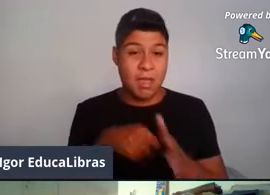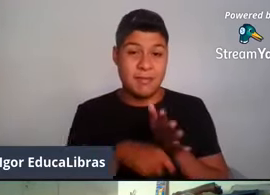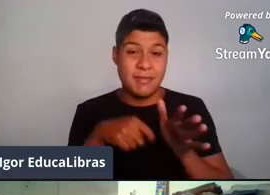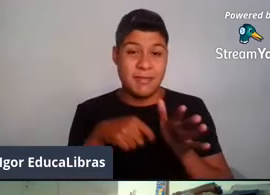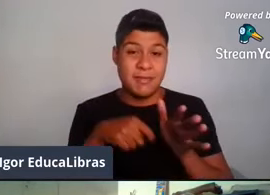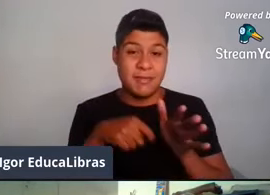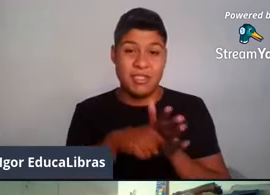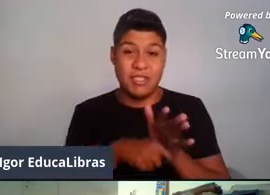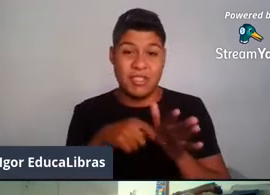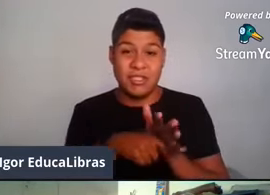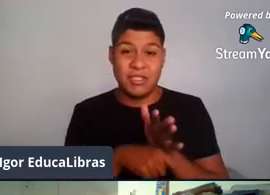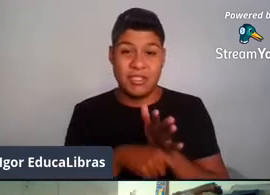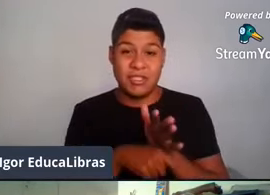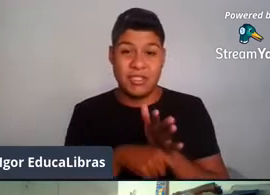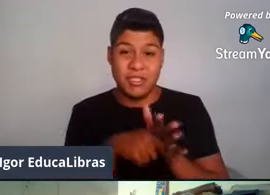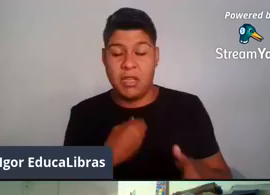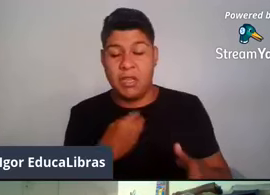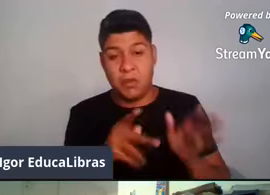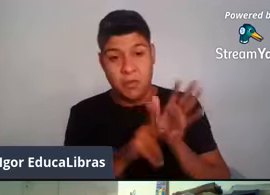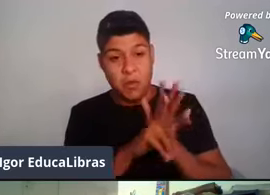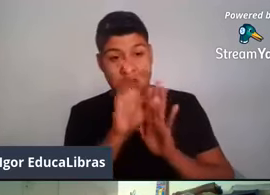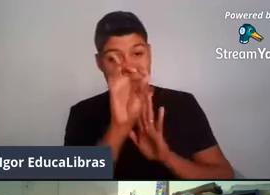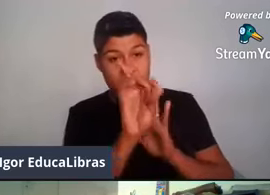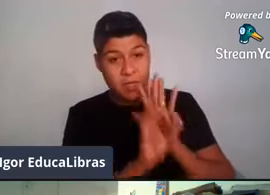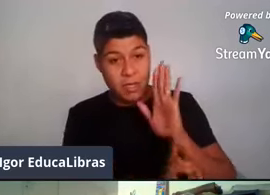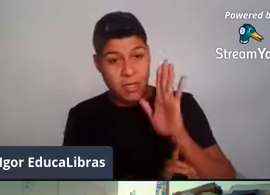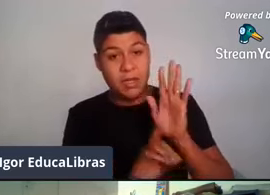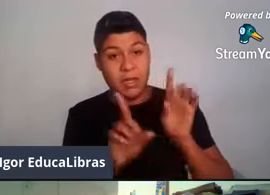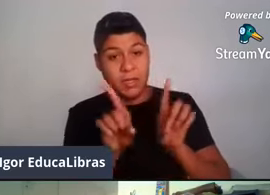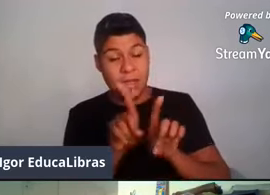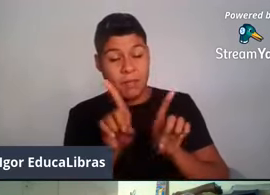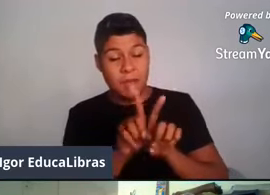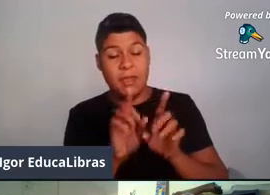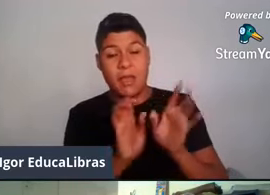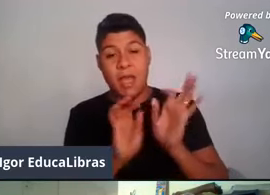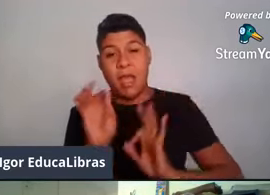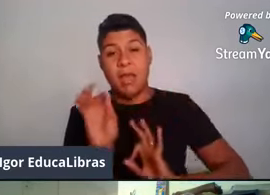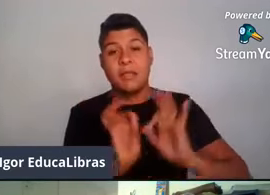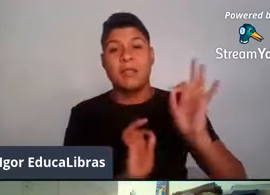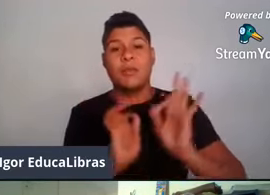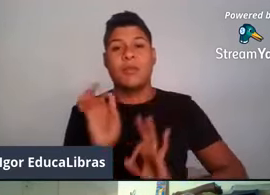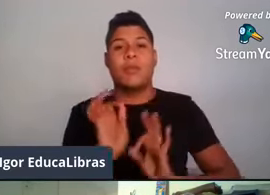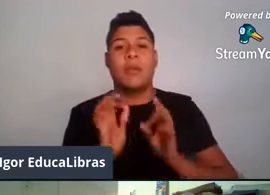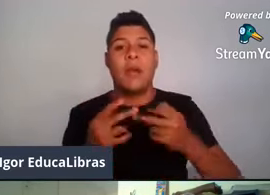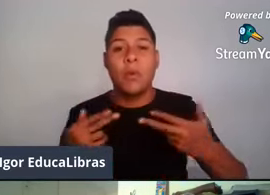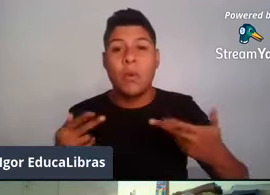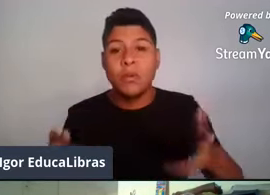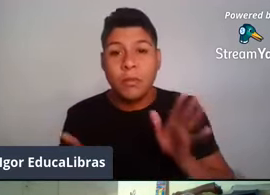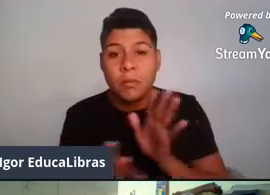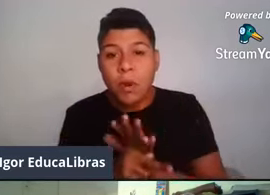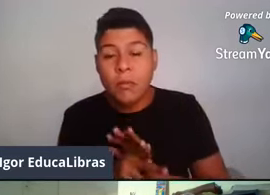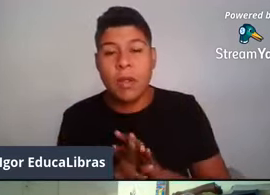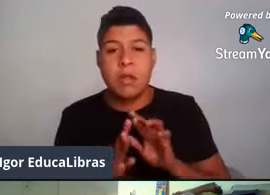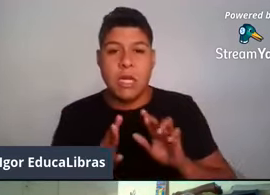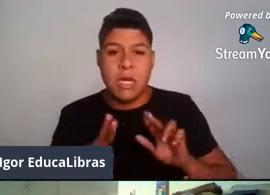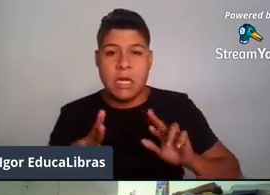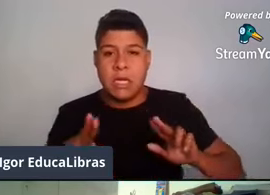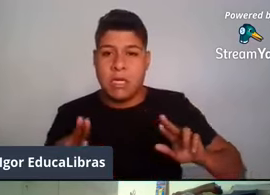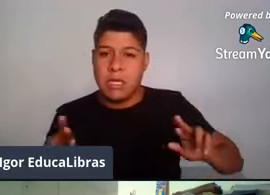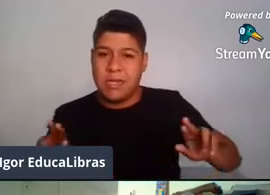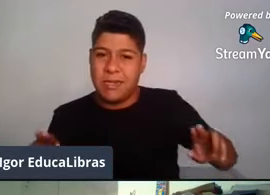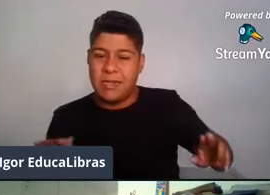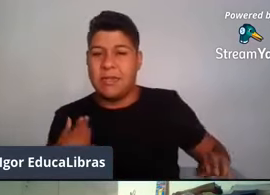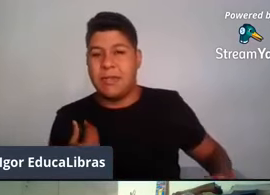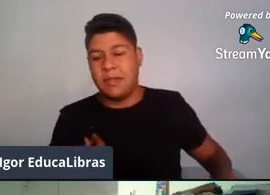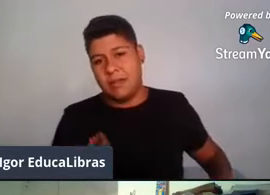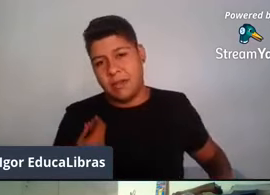o cumprimento do direito, mas alguém que vai tentar articular questões entre os vários players